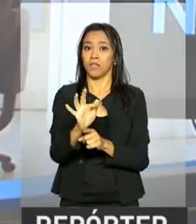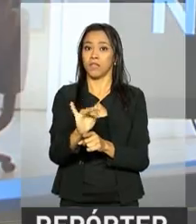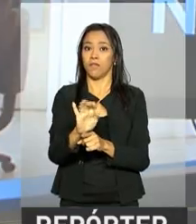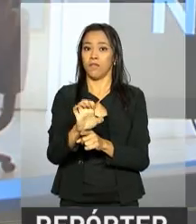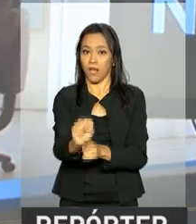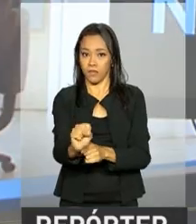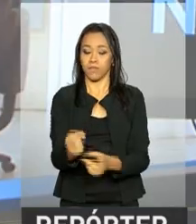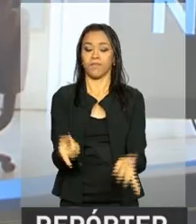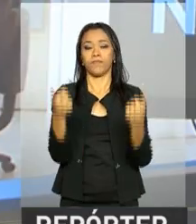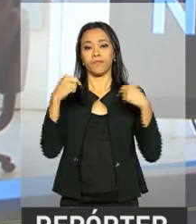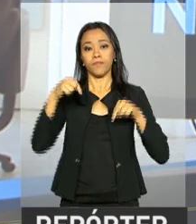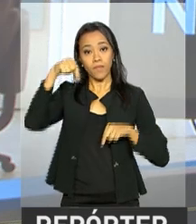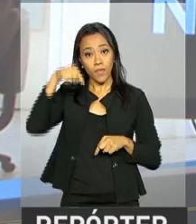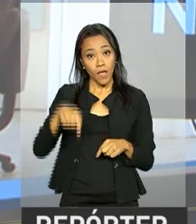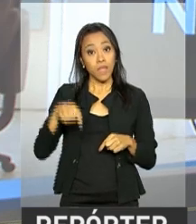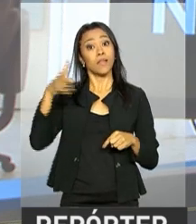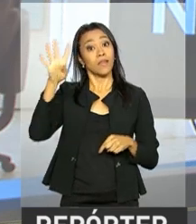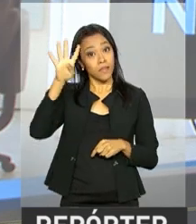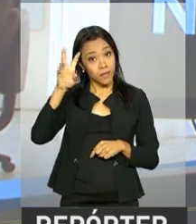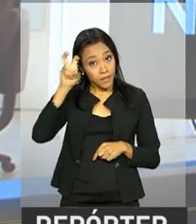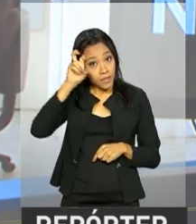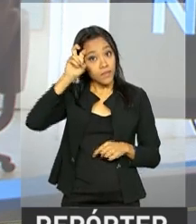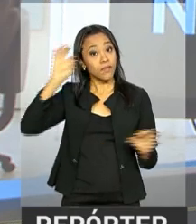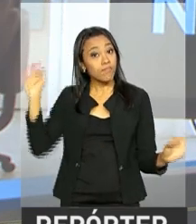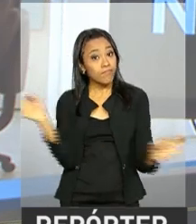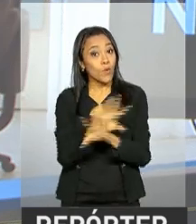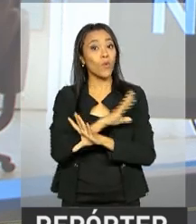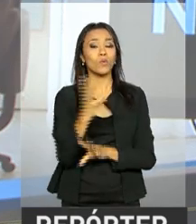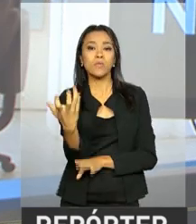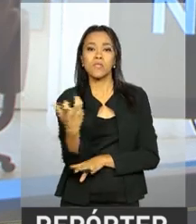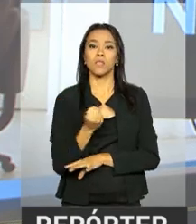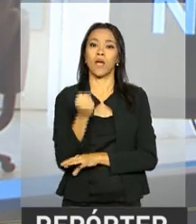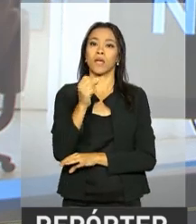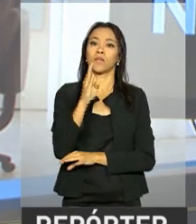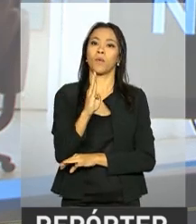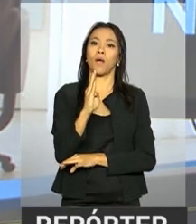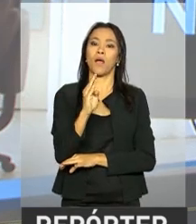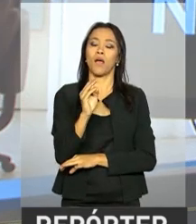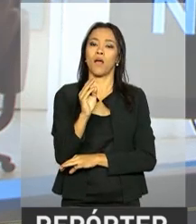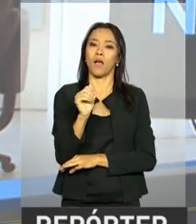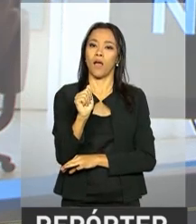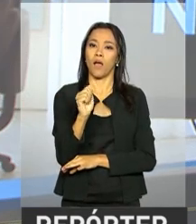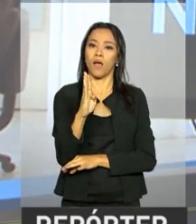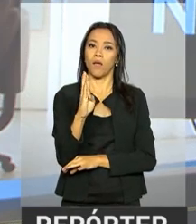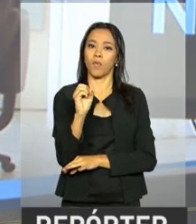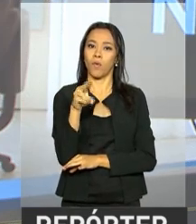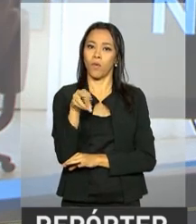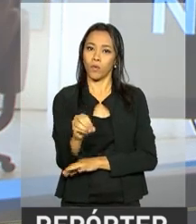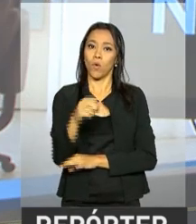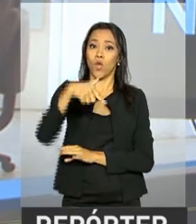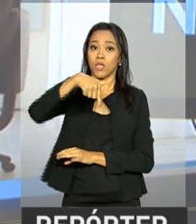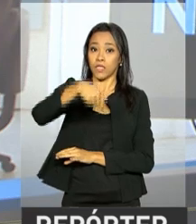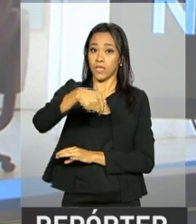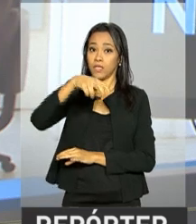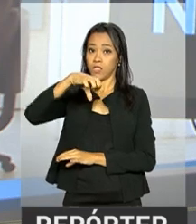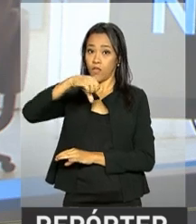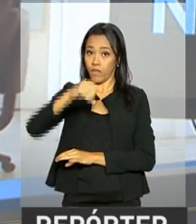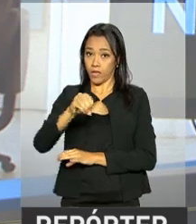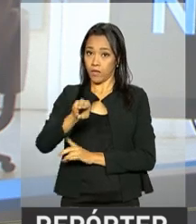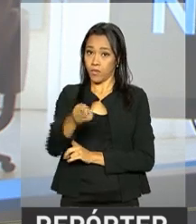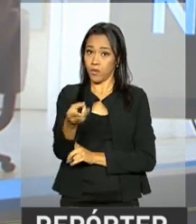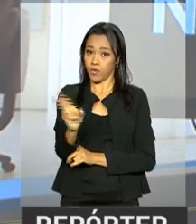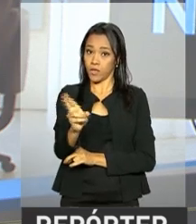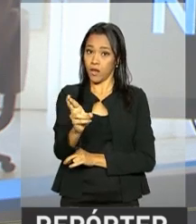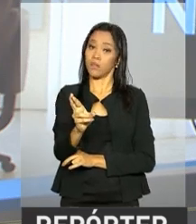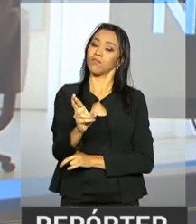nessa quinta-feira também termina o prazo para o saque do abono salarial de 2014 cerca de r90 milhões deais ainda